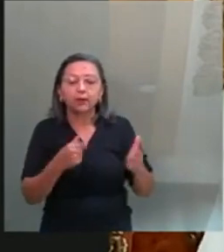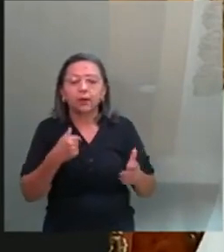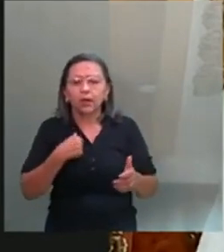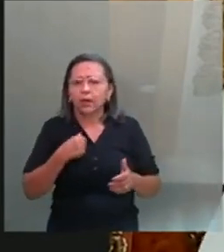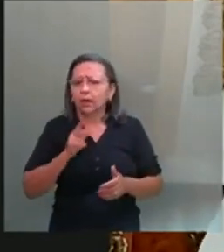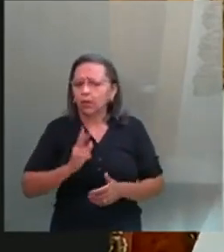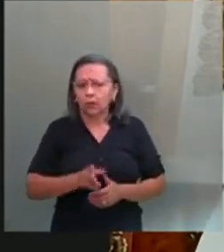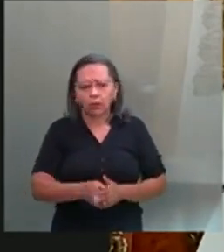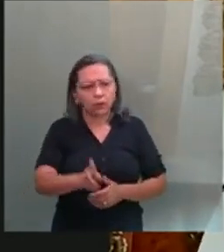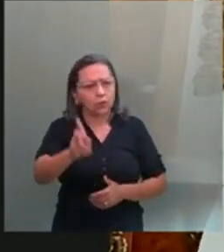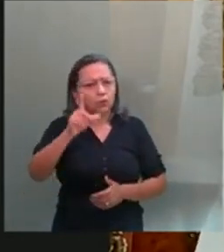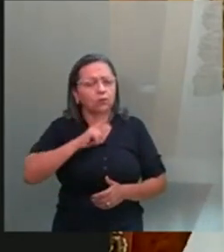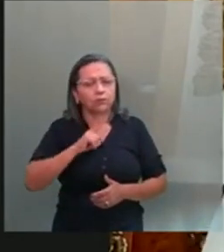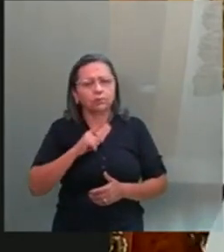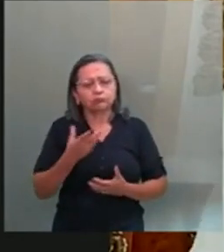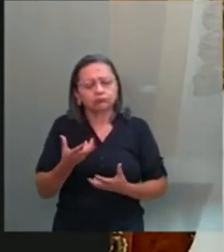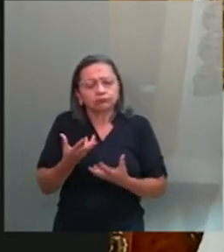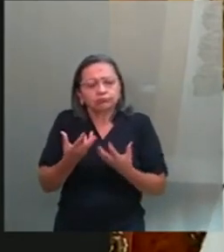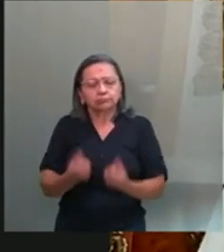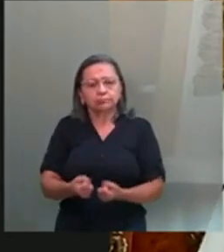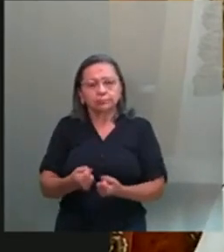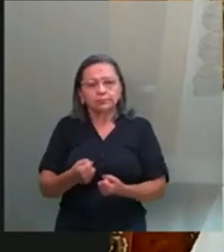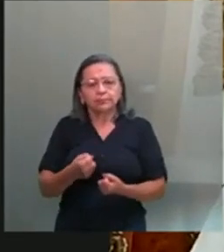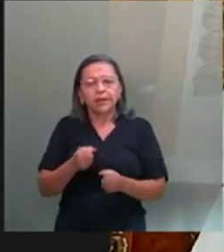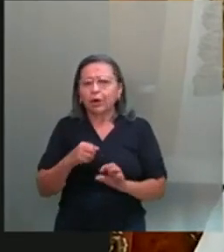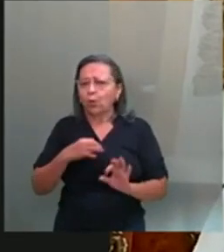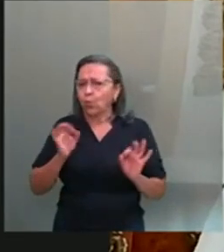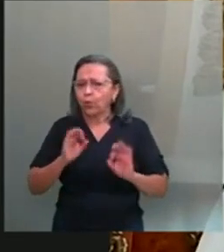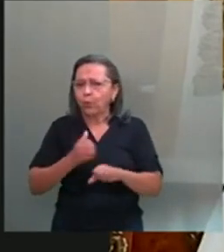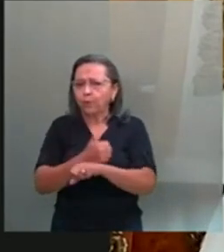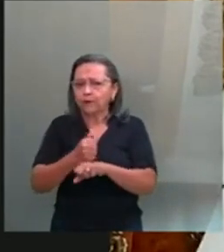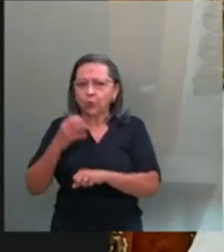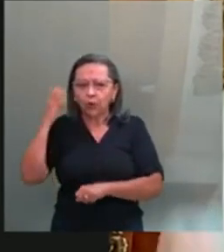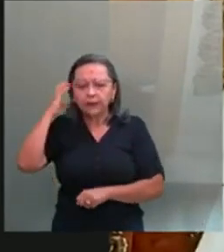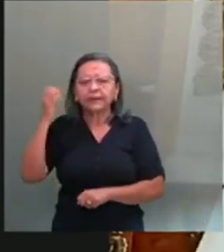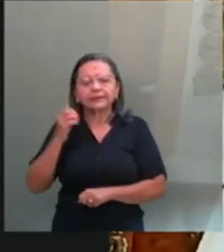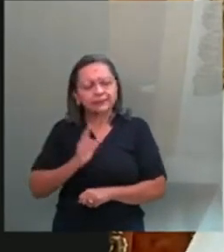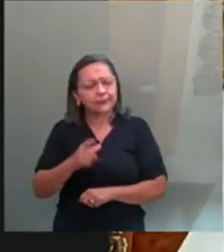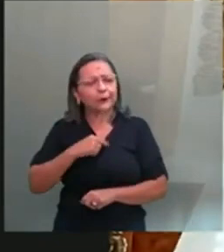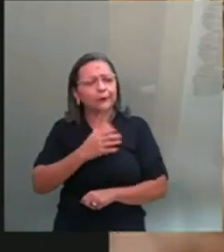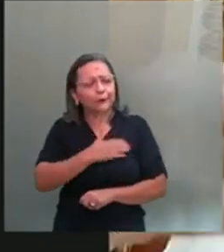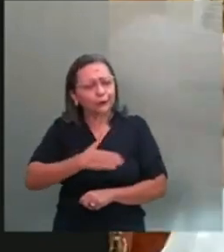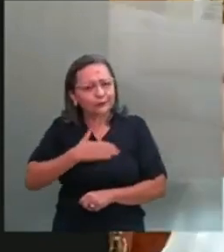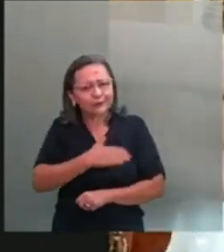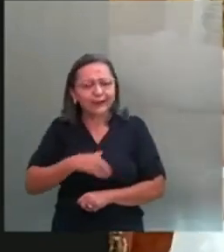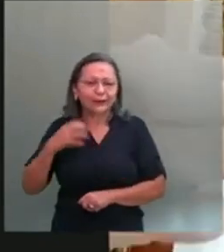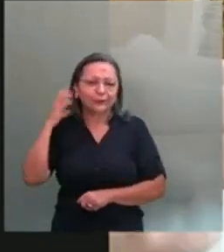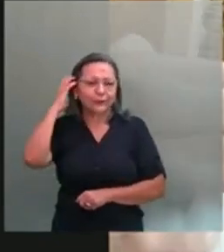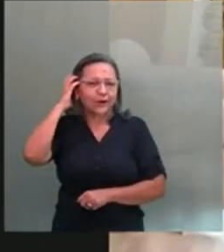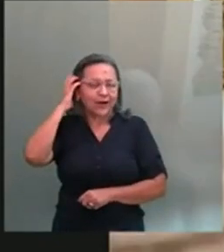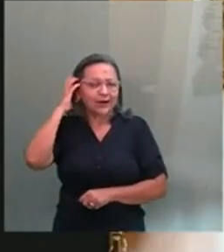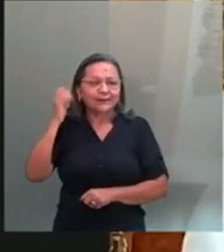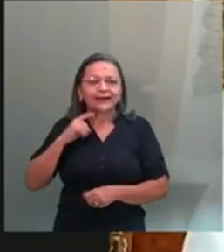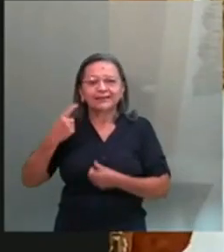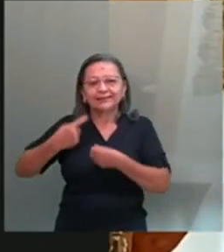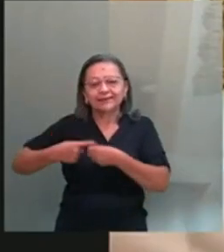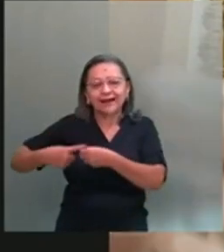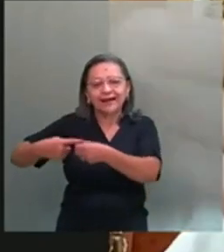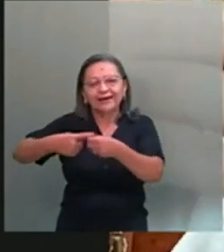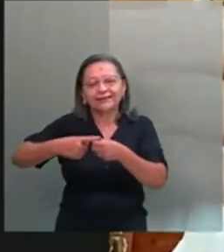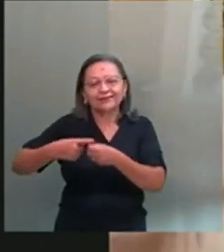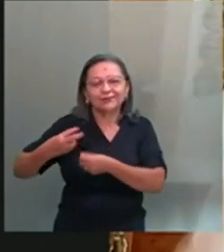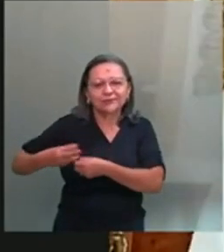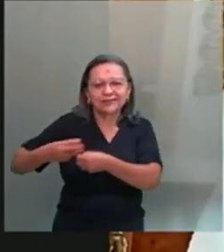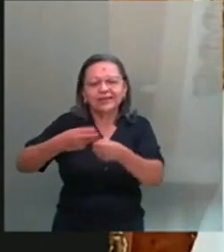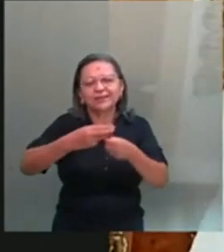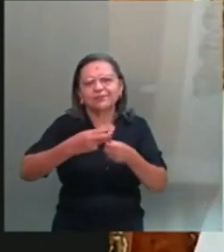fui um adepto, apesar de não ser radialista, mas eu sempre fui um adepto da rádio nas cidades do interior do estado,